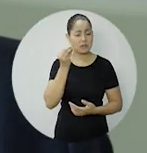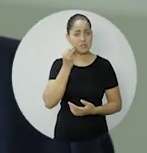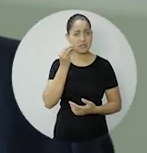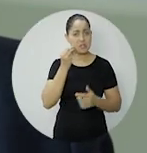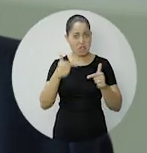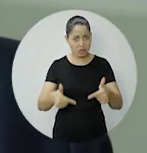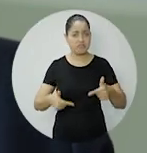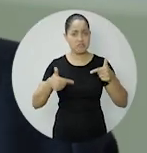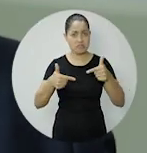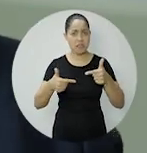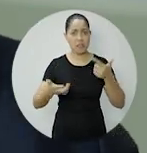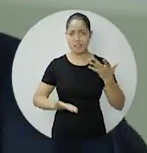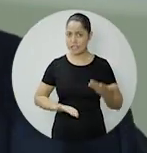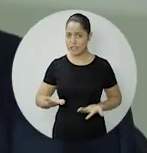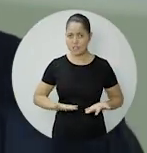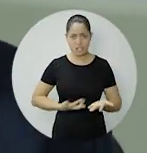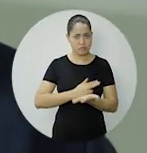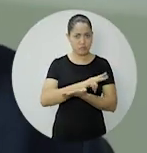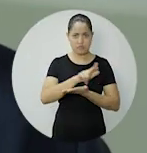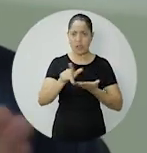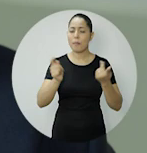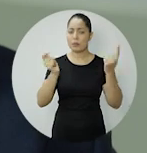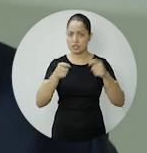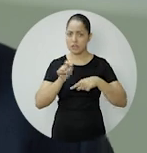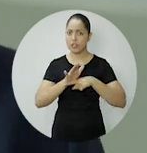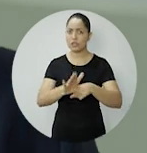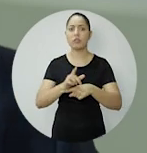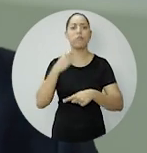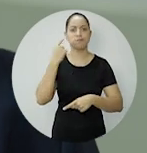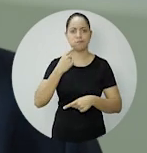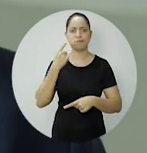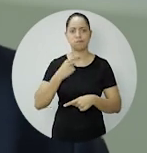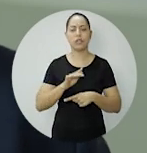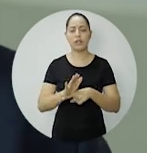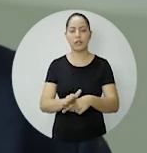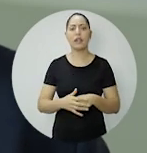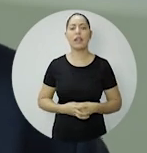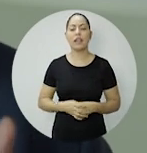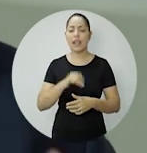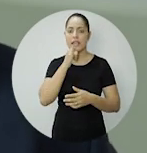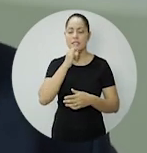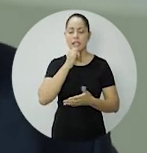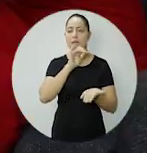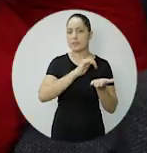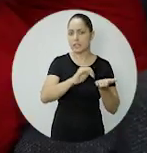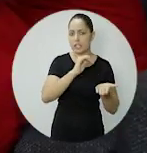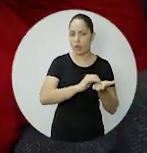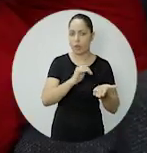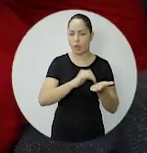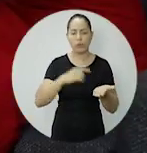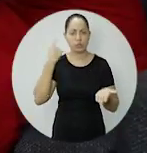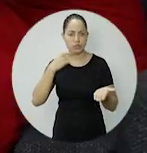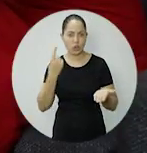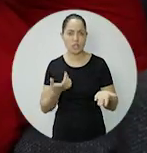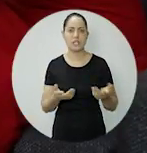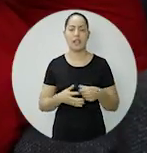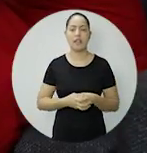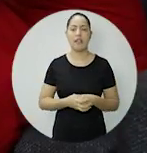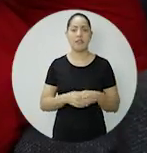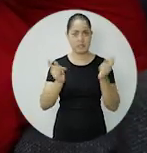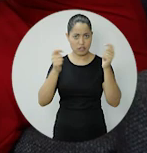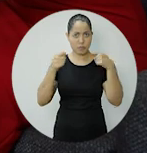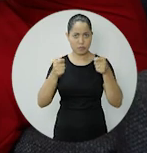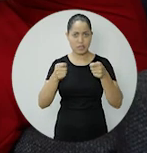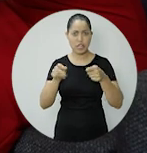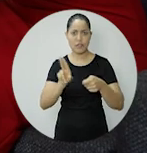estamos tentando fornecer serviços que sirvam ao advogado. Então, estrutura de escritórios de advocacia, para que